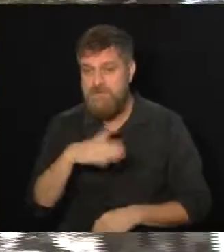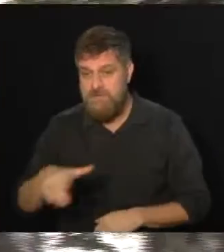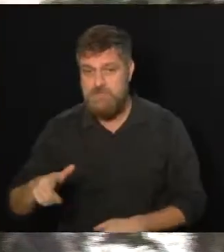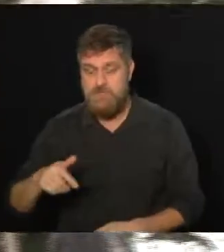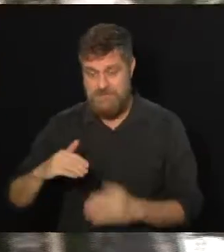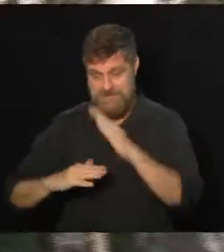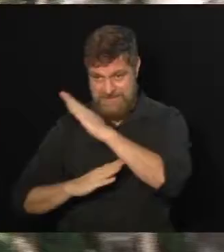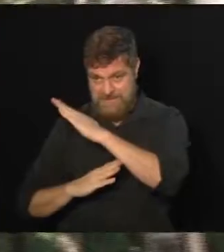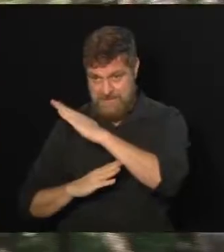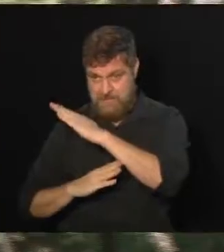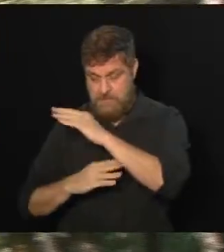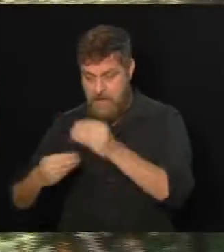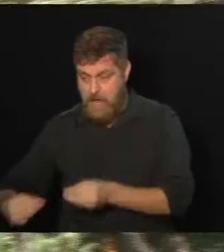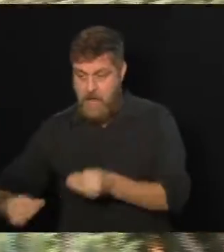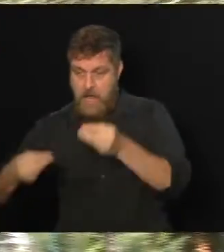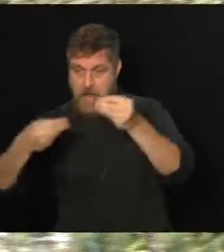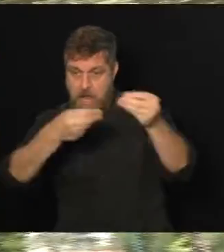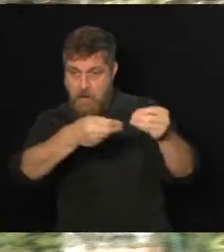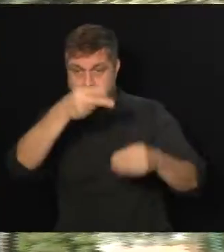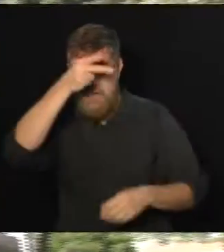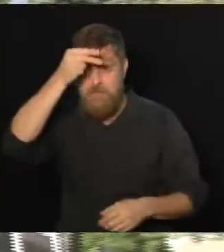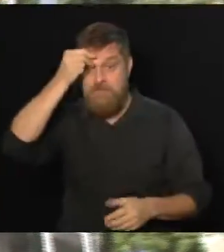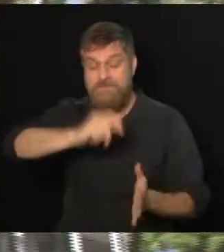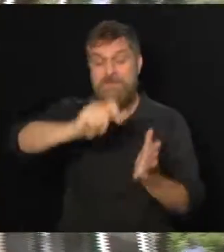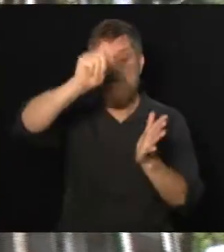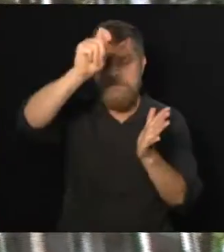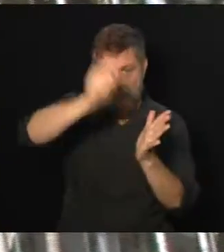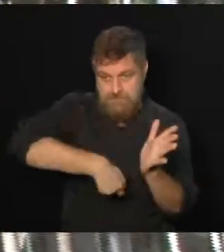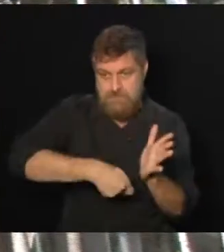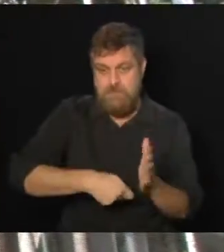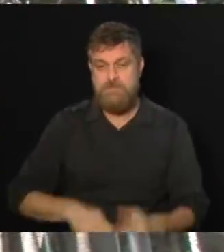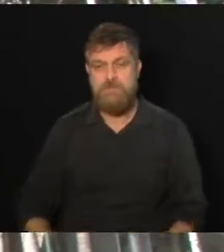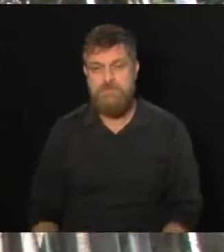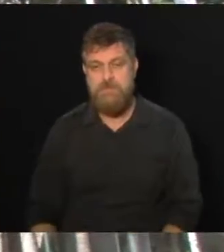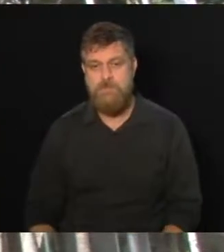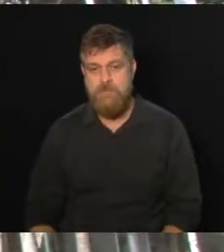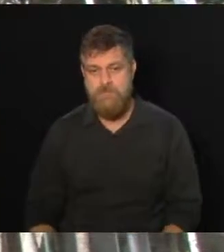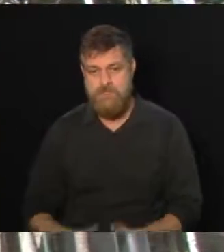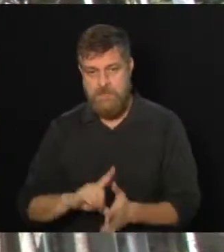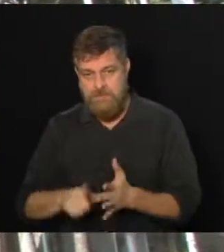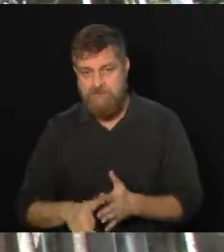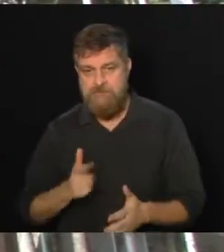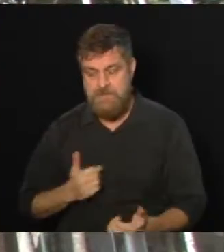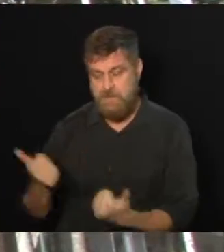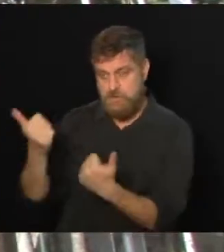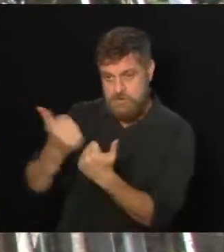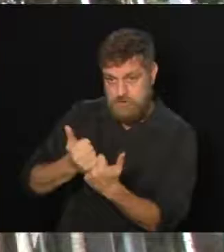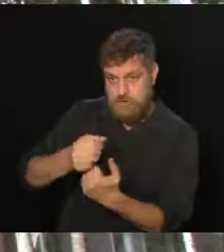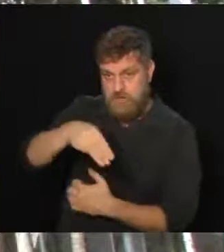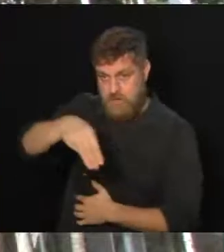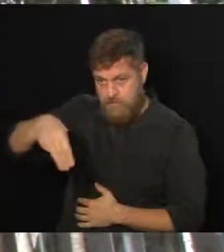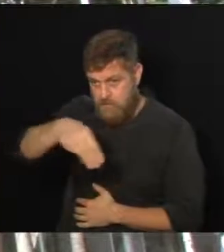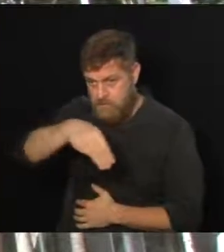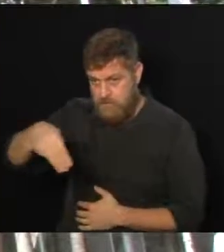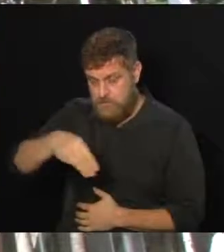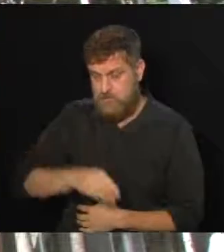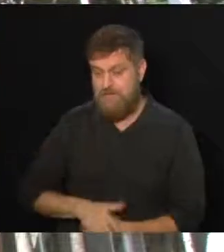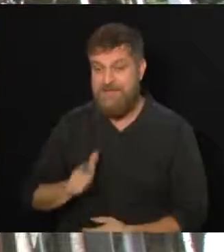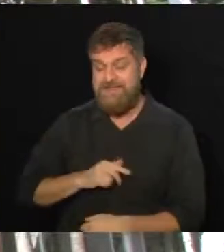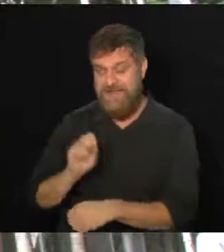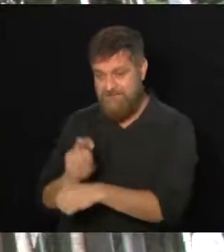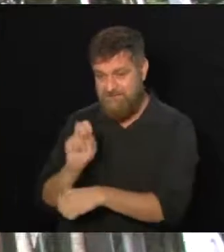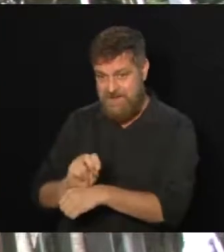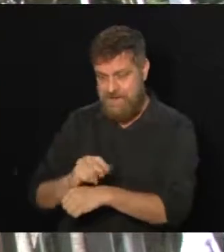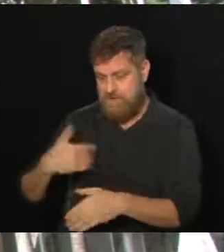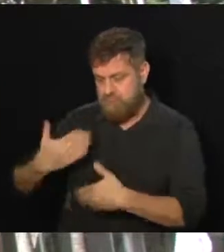na Câmara, o projeto agora aguarda a sanção do prefeito. Além de repor os cargos de monitores que ficarão vagos com o